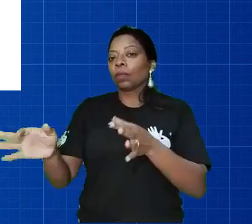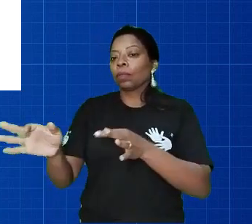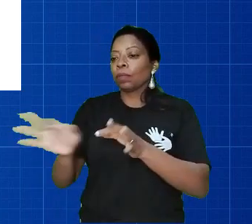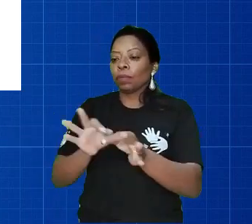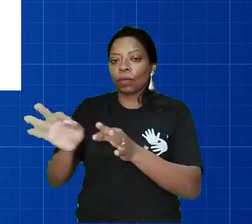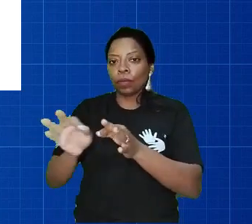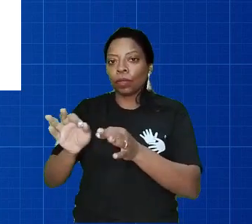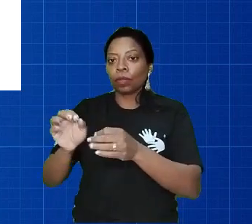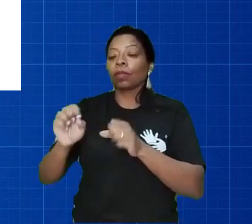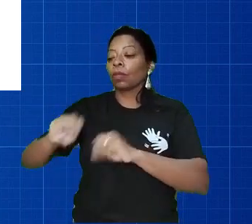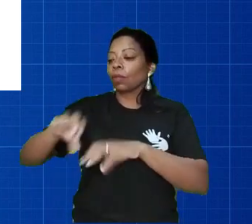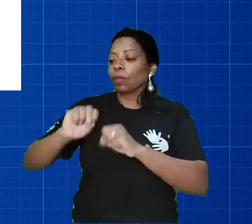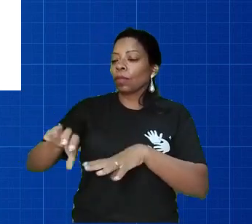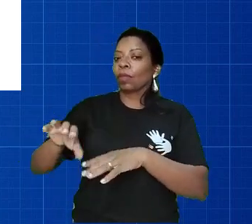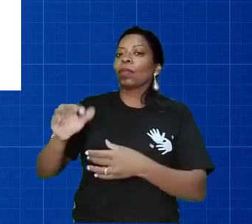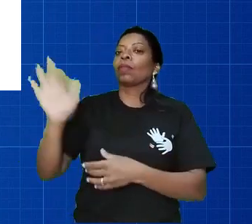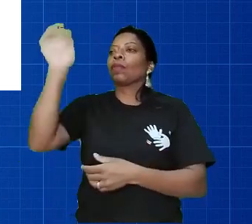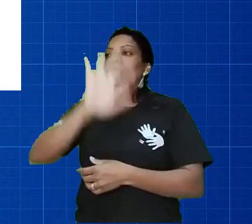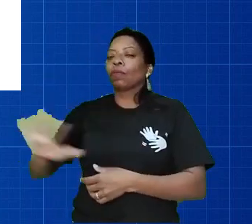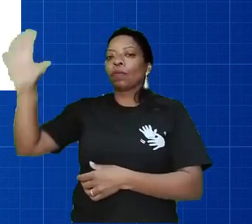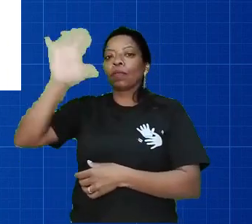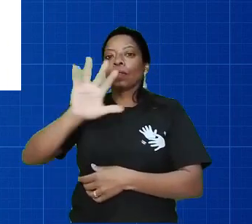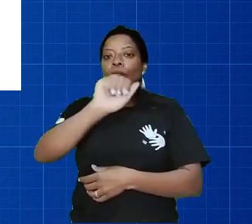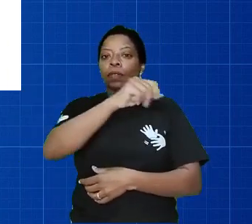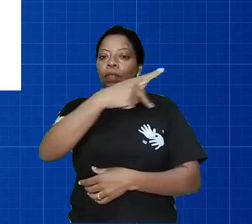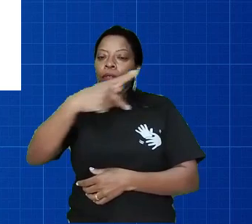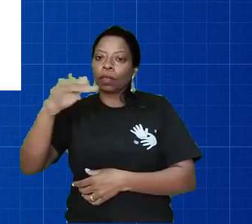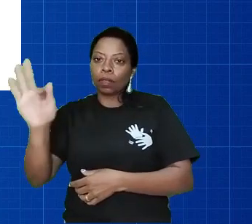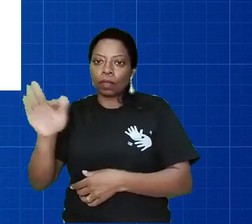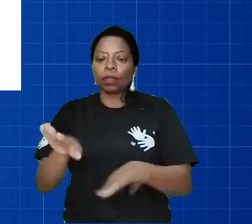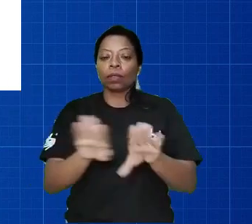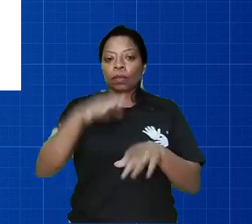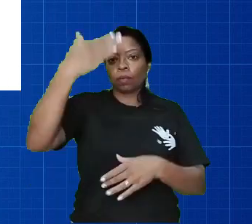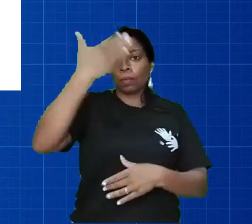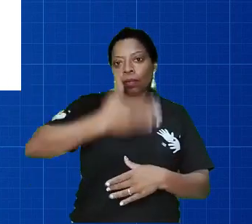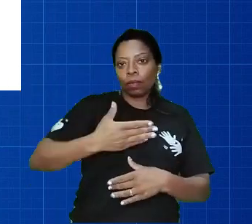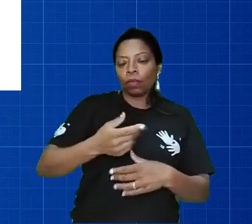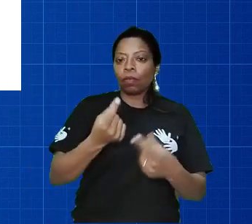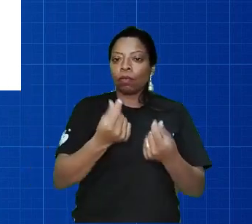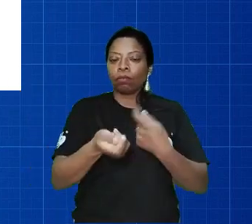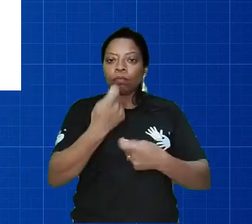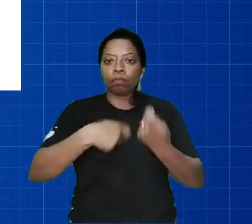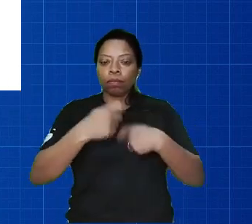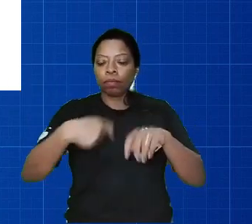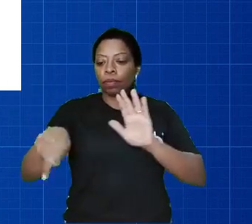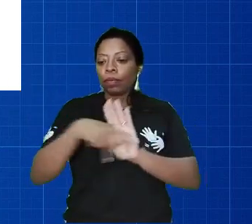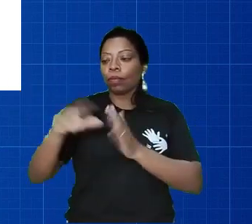educacionais federais, a PPFs e prestação de contas dos recursos do governo federal.